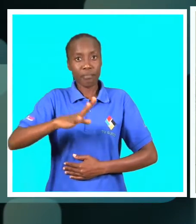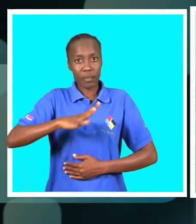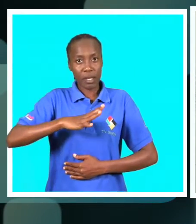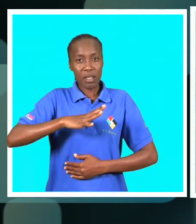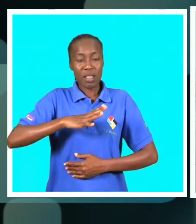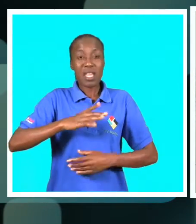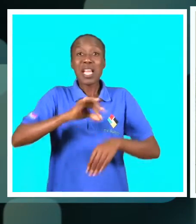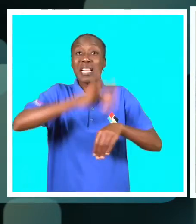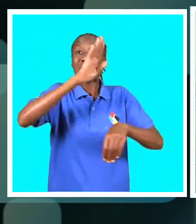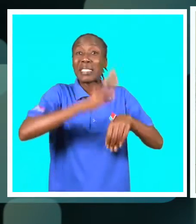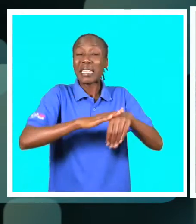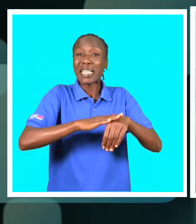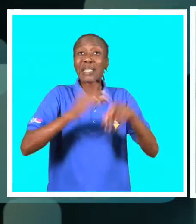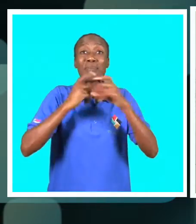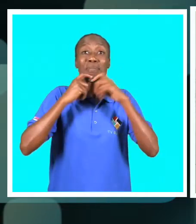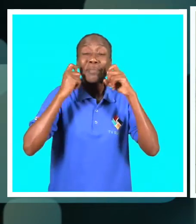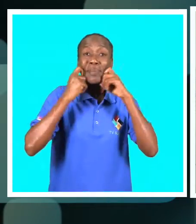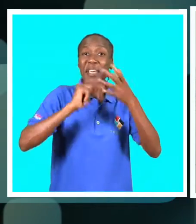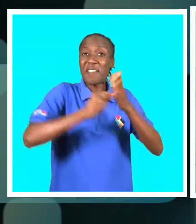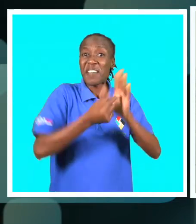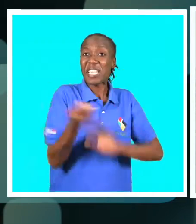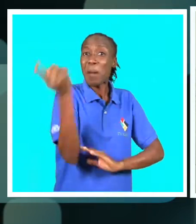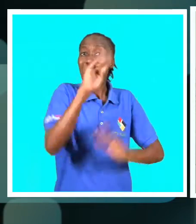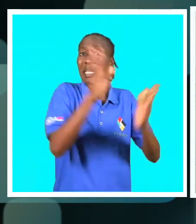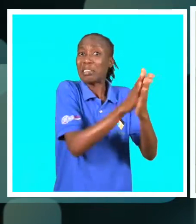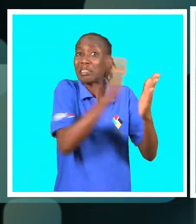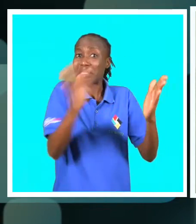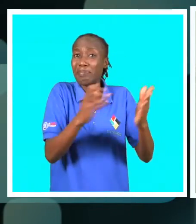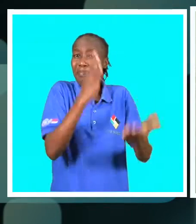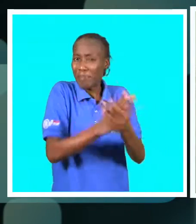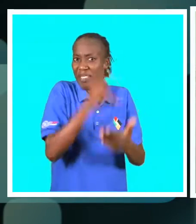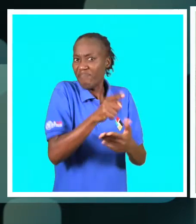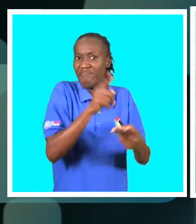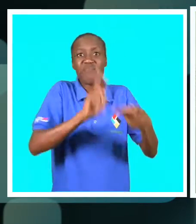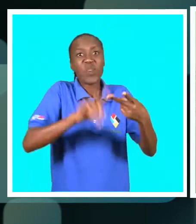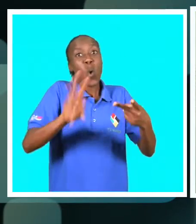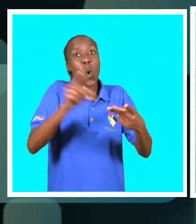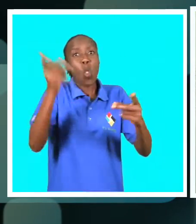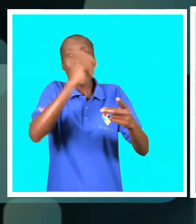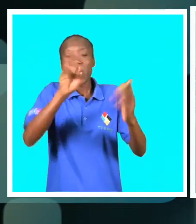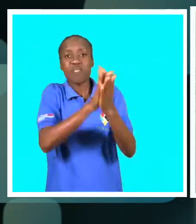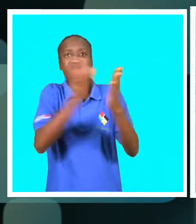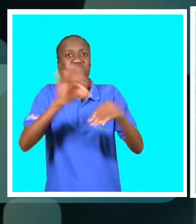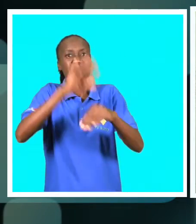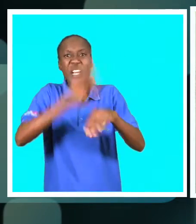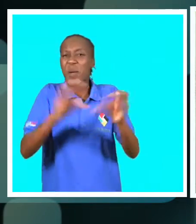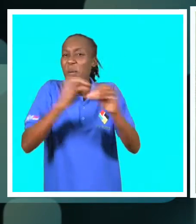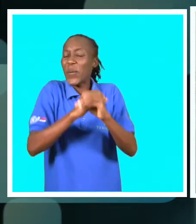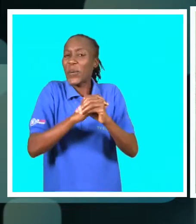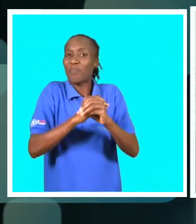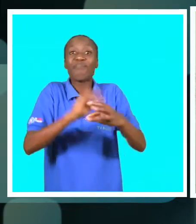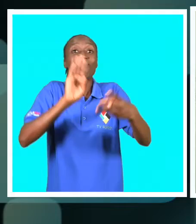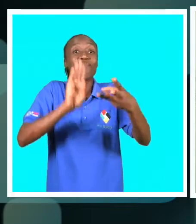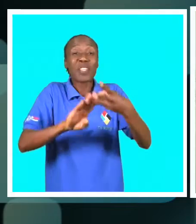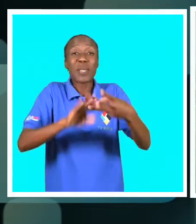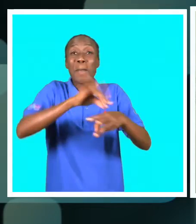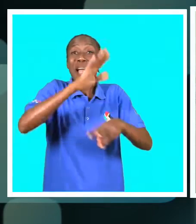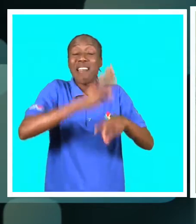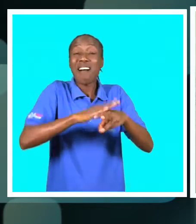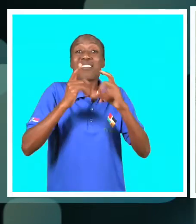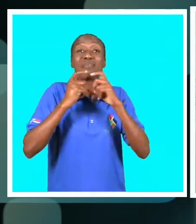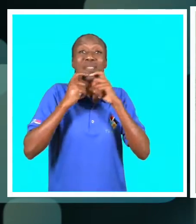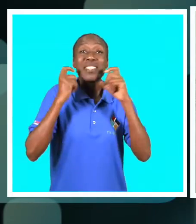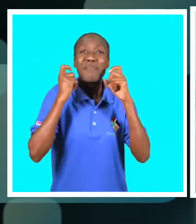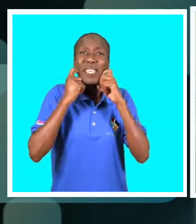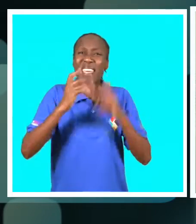A malária em Moçambique não tem vez em termos de dizer que este mês existe, este mês não existe. A malária em